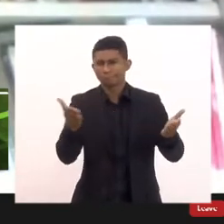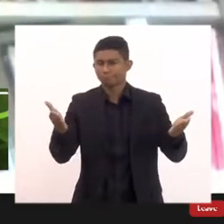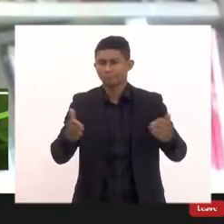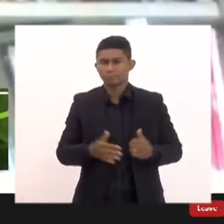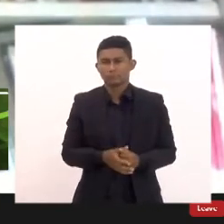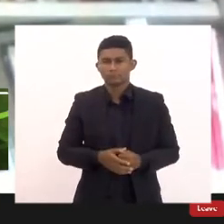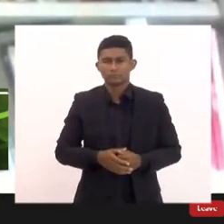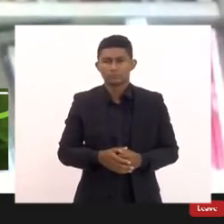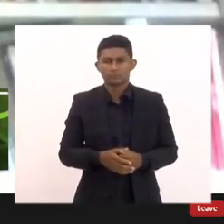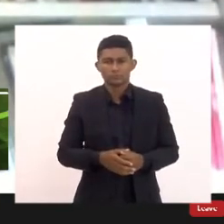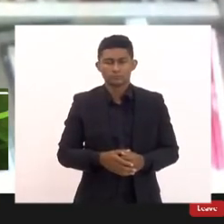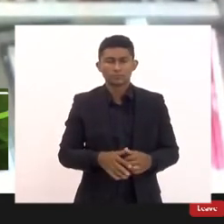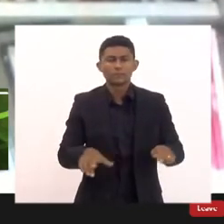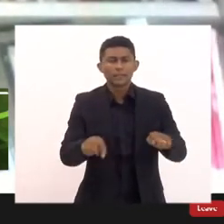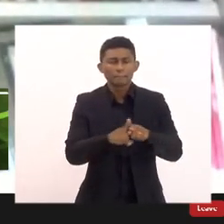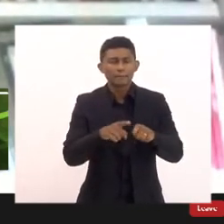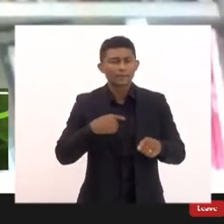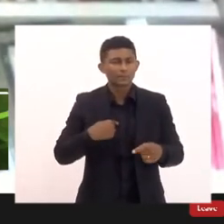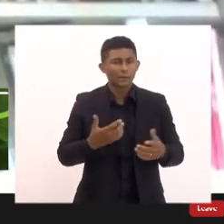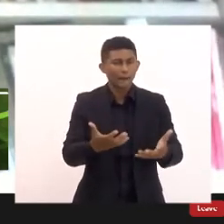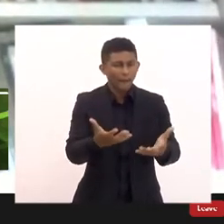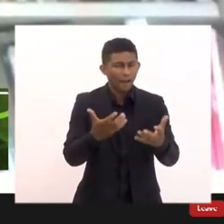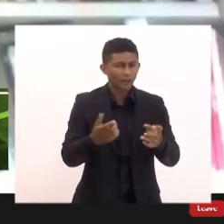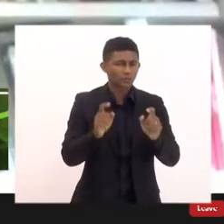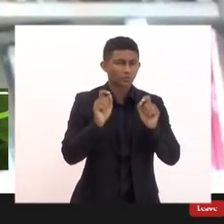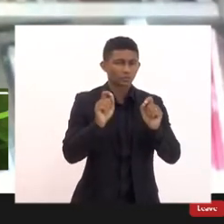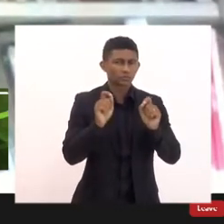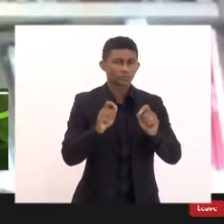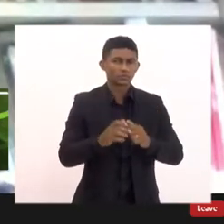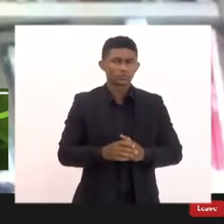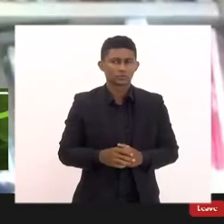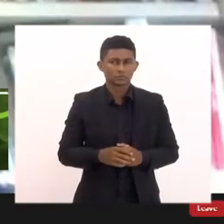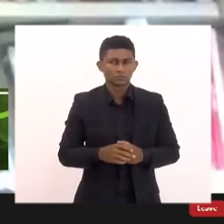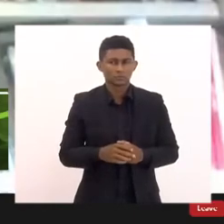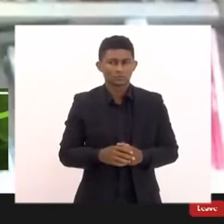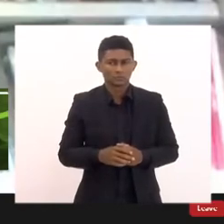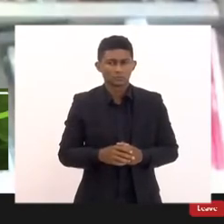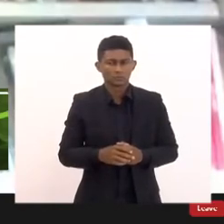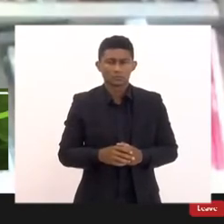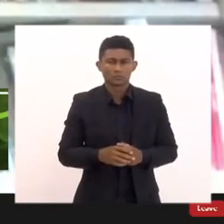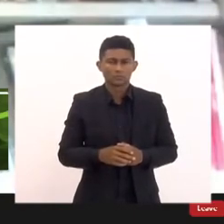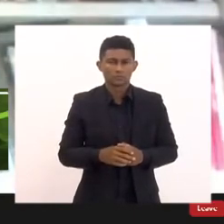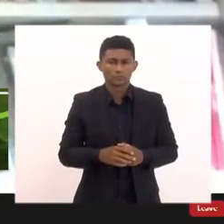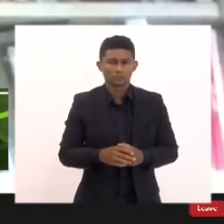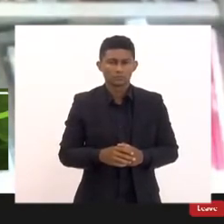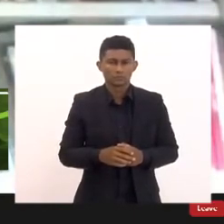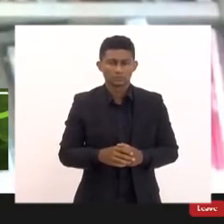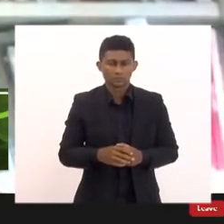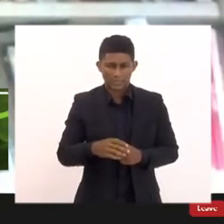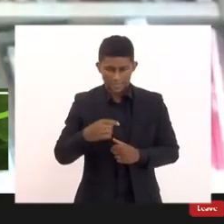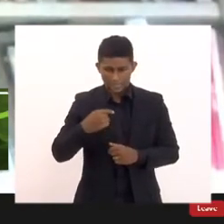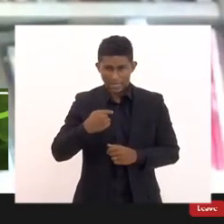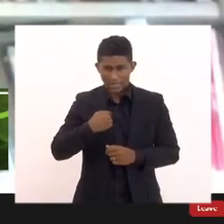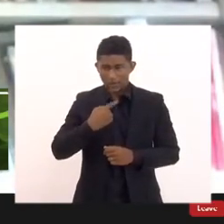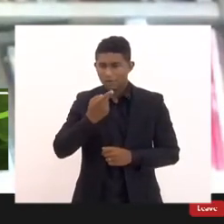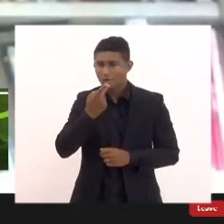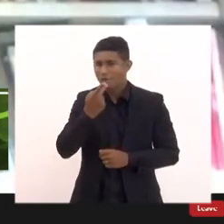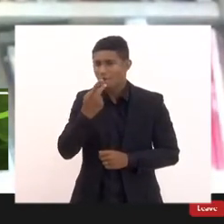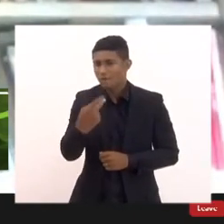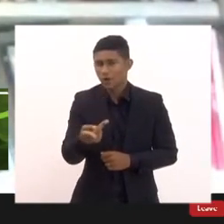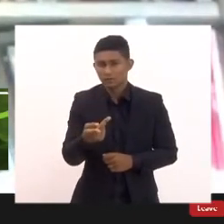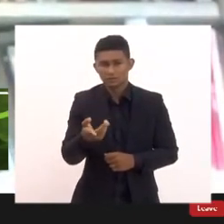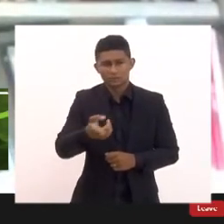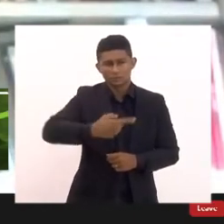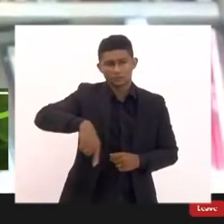gostaria apenas de deixar uma reflexão, e talvez